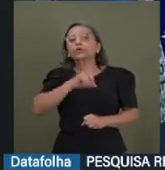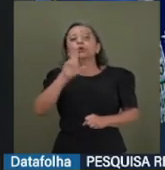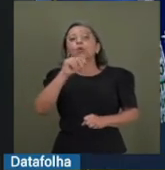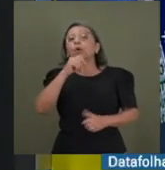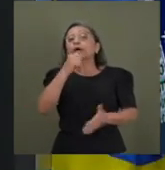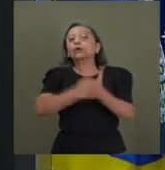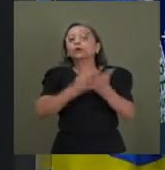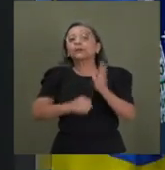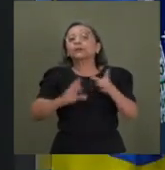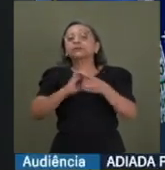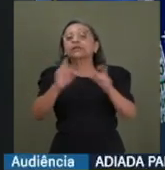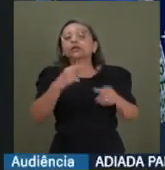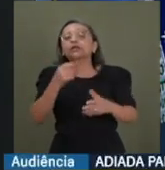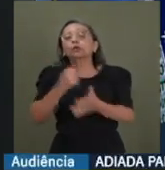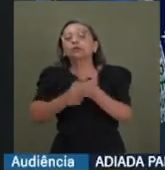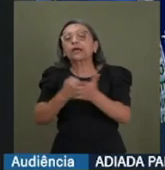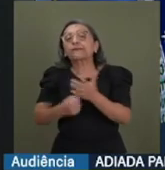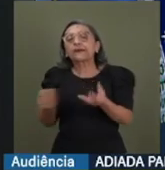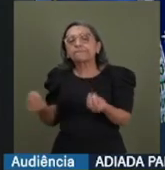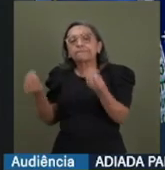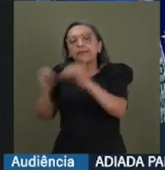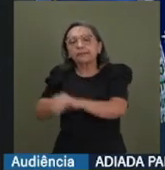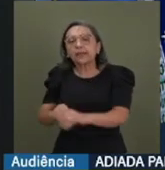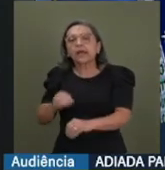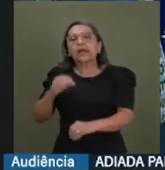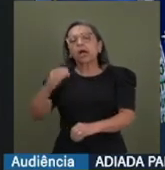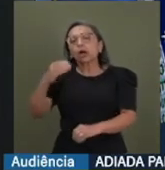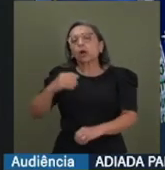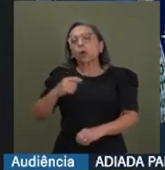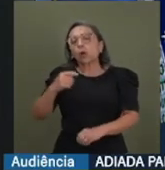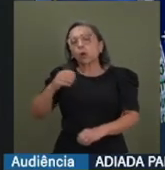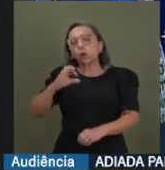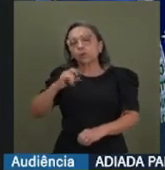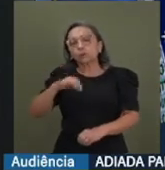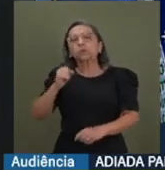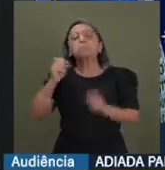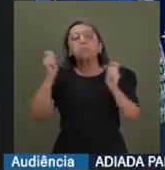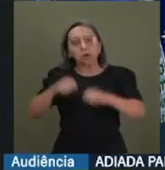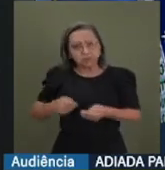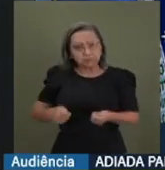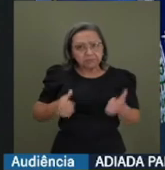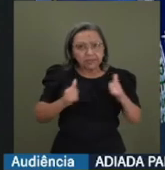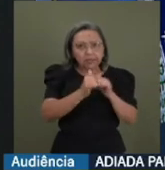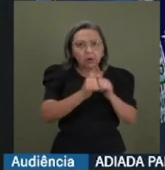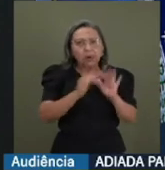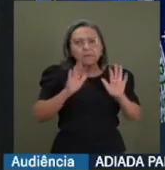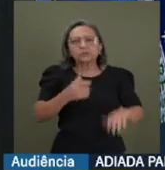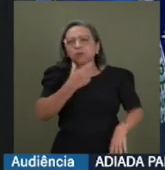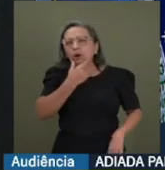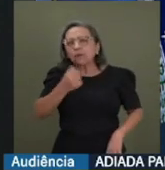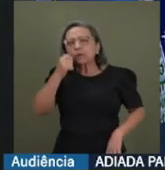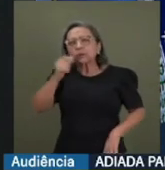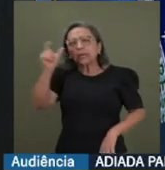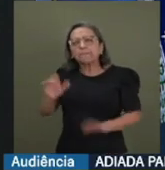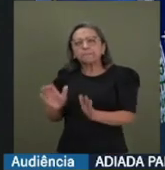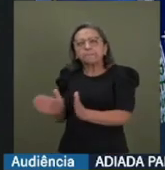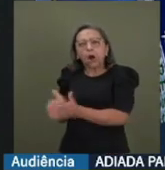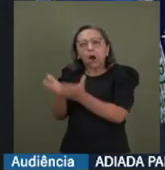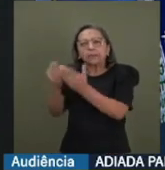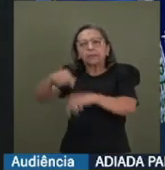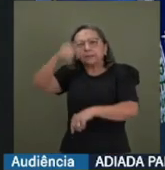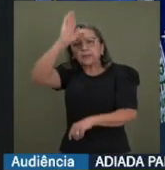democracia, lutava pela implantação do comunismo, pôde ser anistiada. Mas homens e mulheres pobres do